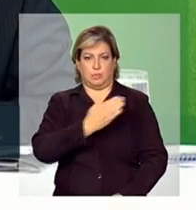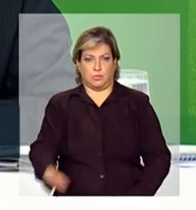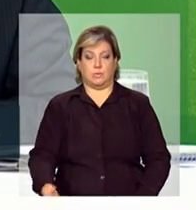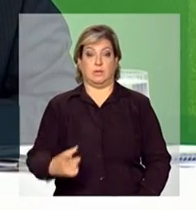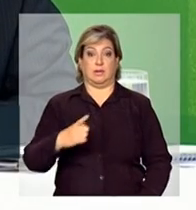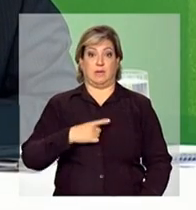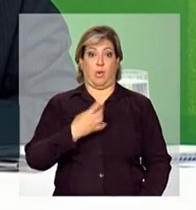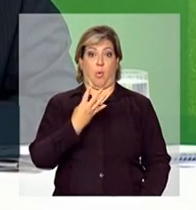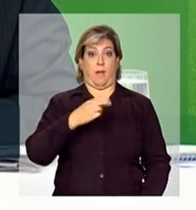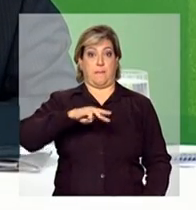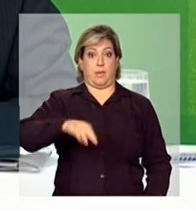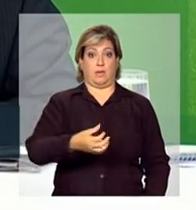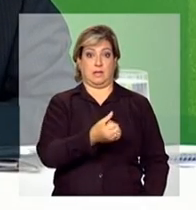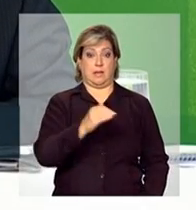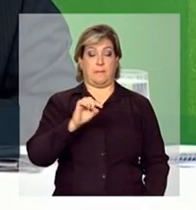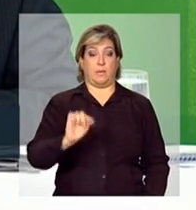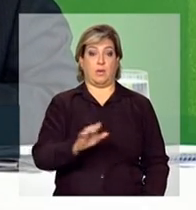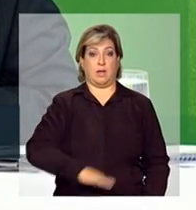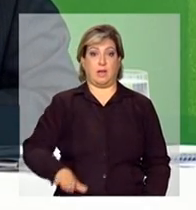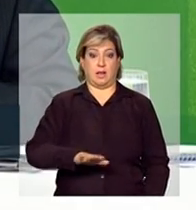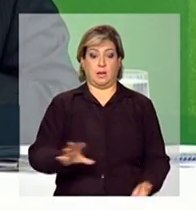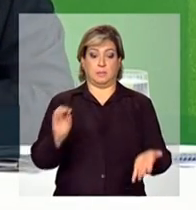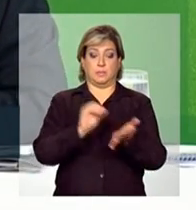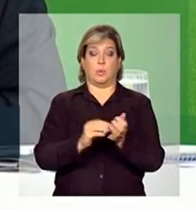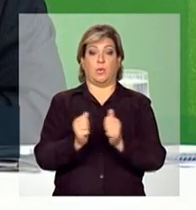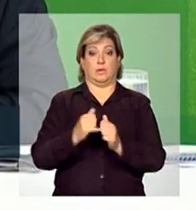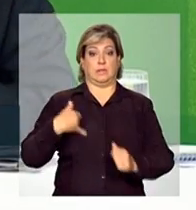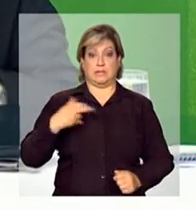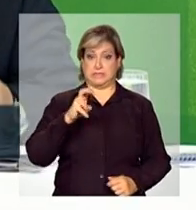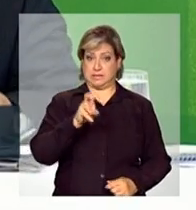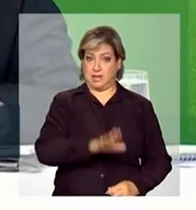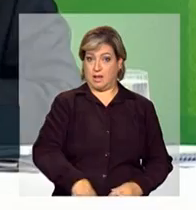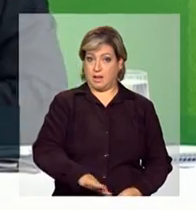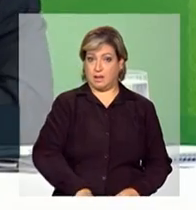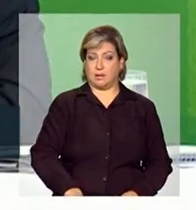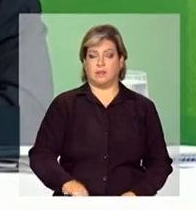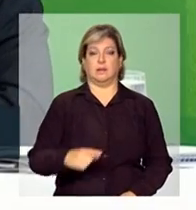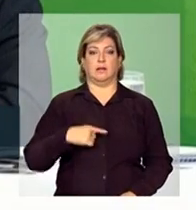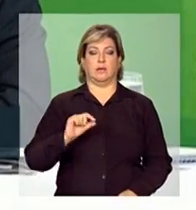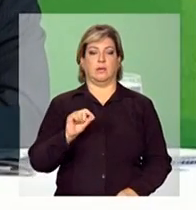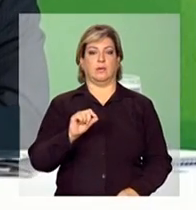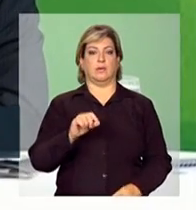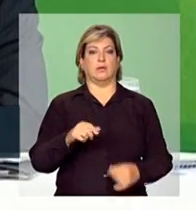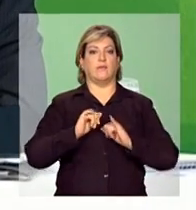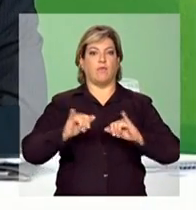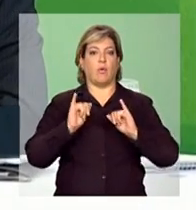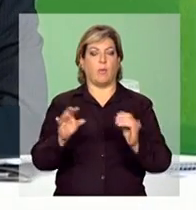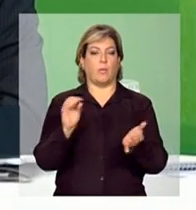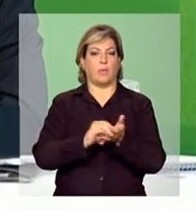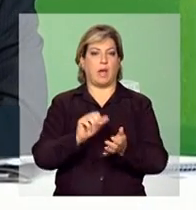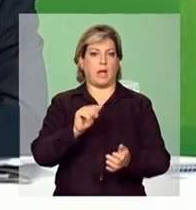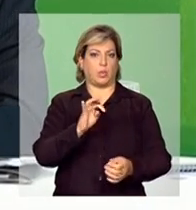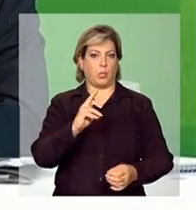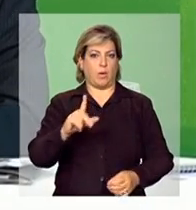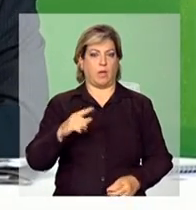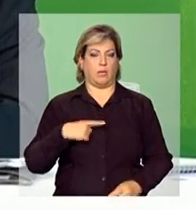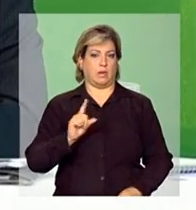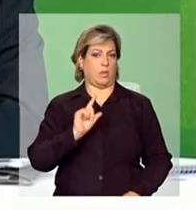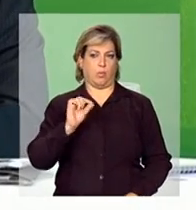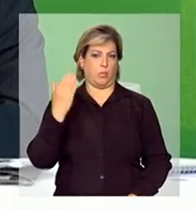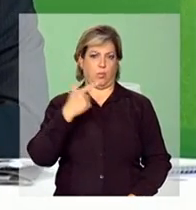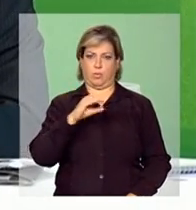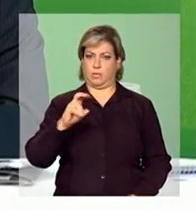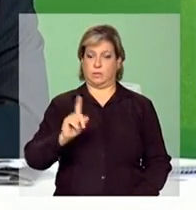600.000 crianças matriculadas com 5 anos e os dados atualizados não de 2005 o Brasil subiria 20 posições no DH